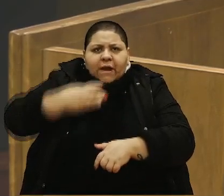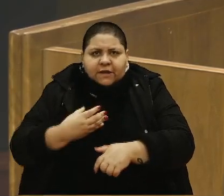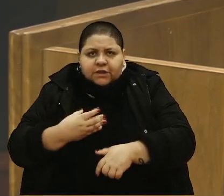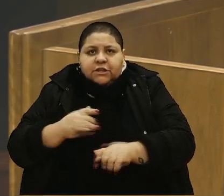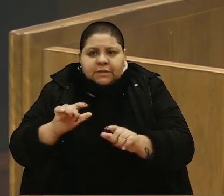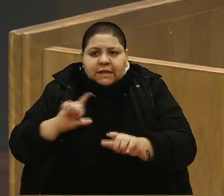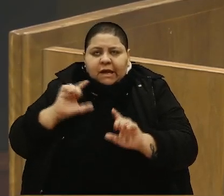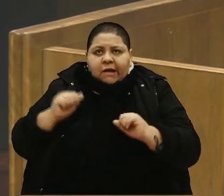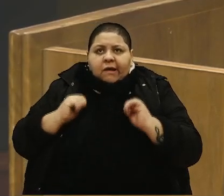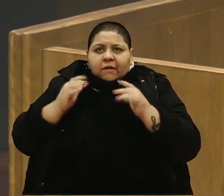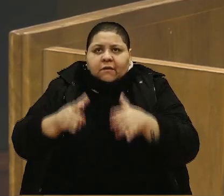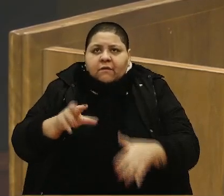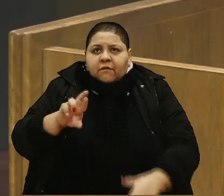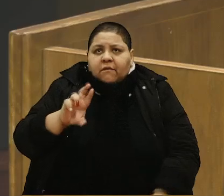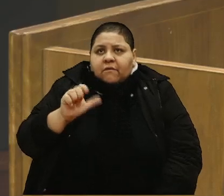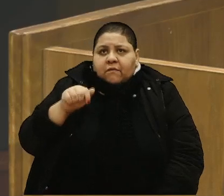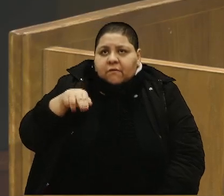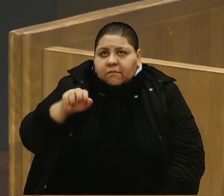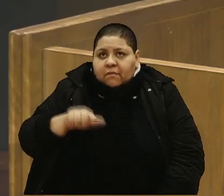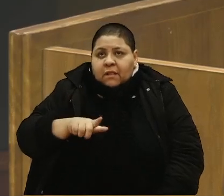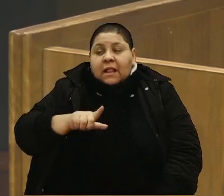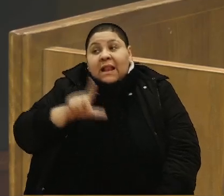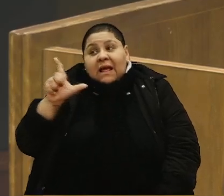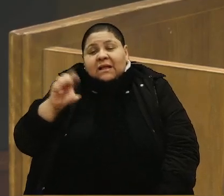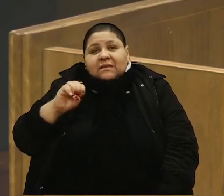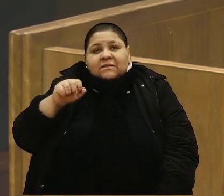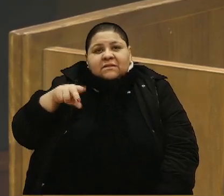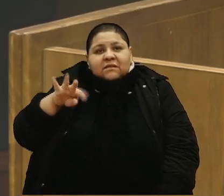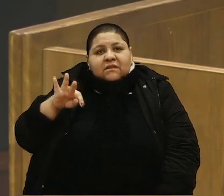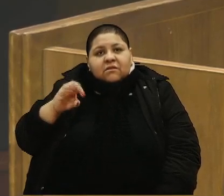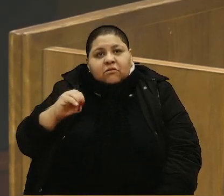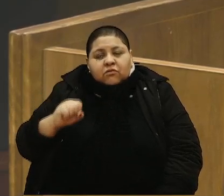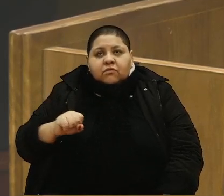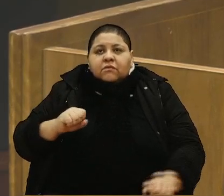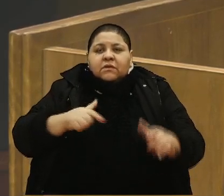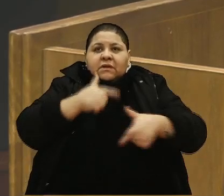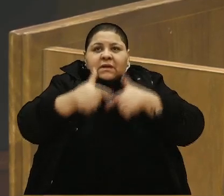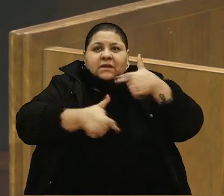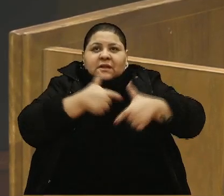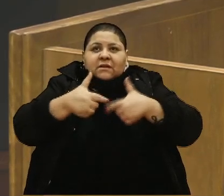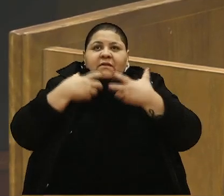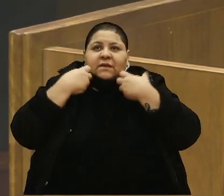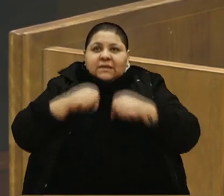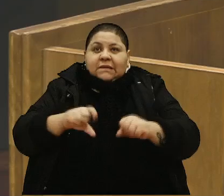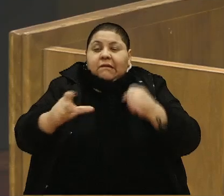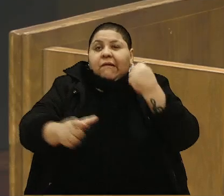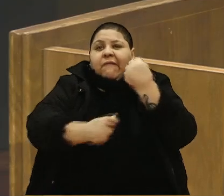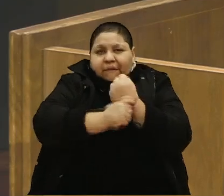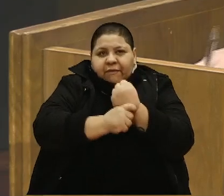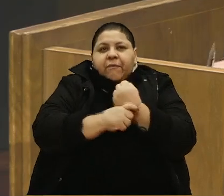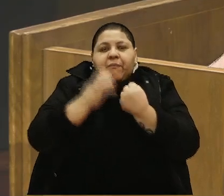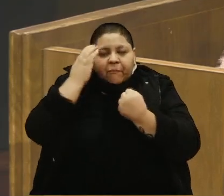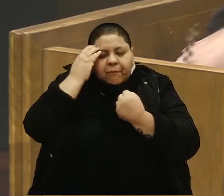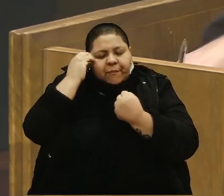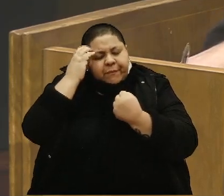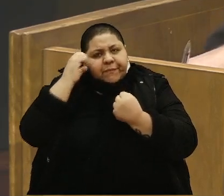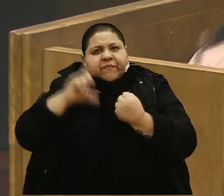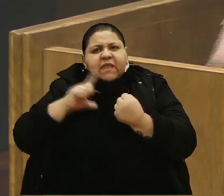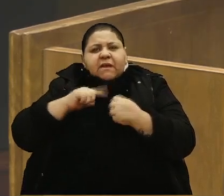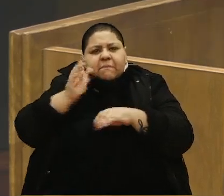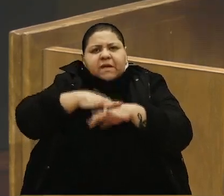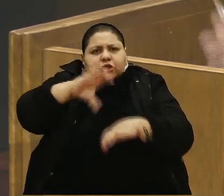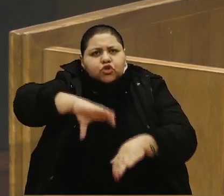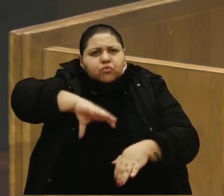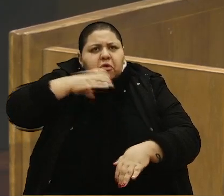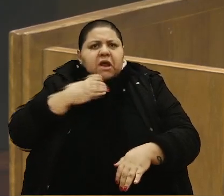feito. A Raquel Galinatti, lá de Santos, ela está à frente da Secretaria de Segurança, vereadora Dai, e ela tem mais culhão e mais